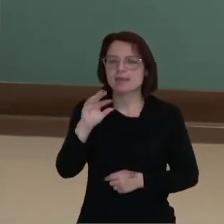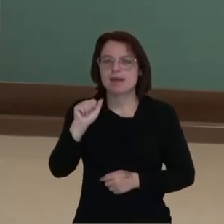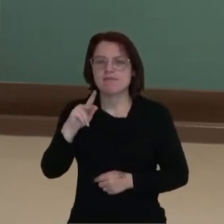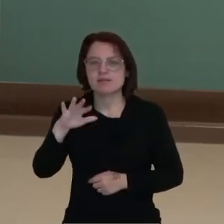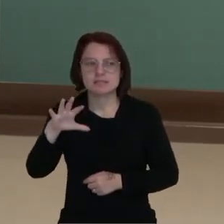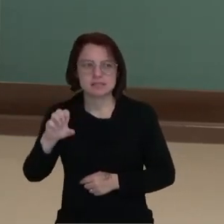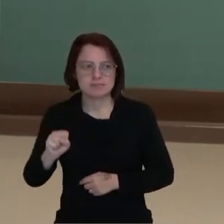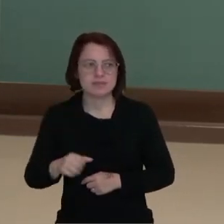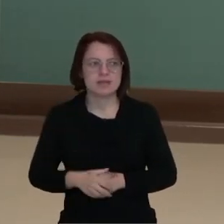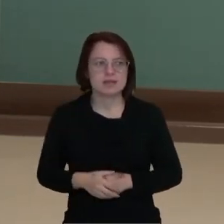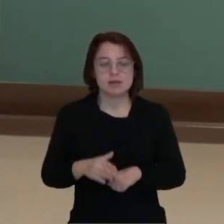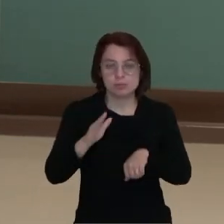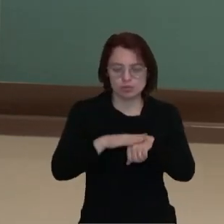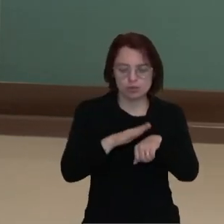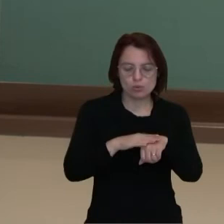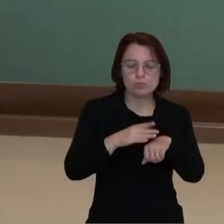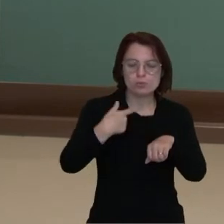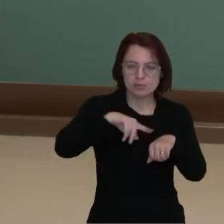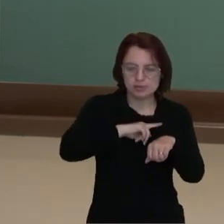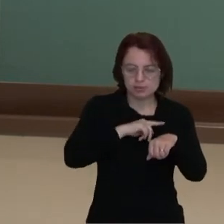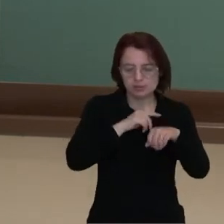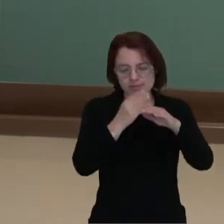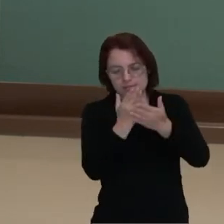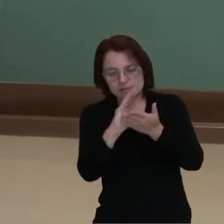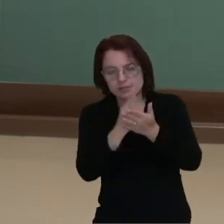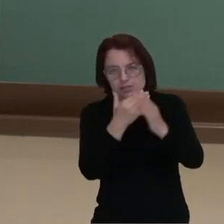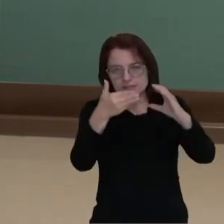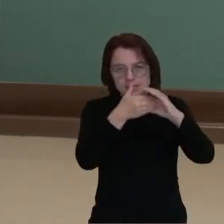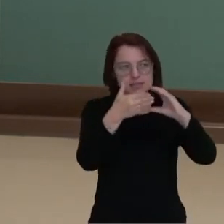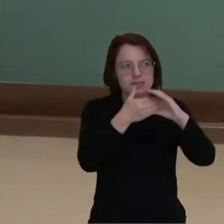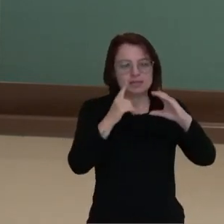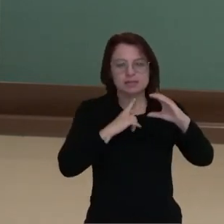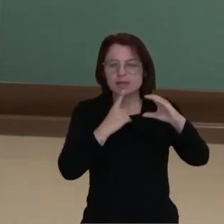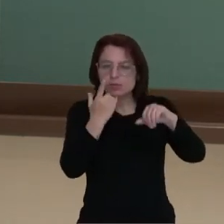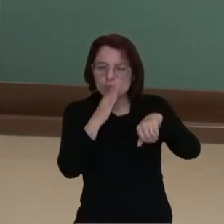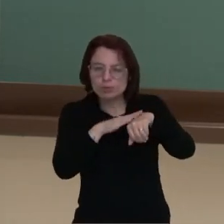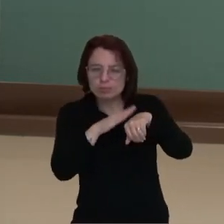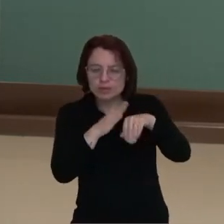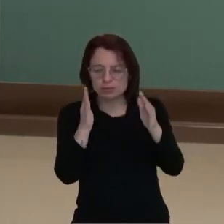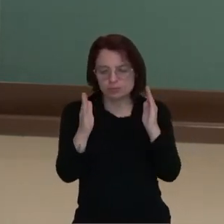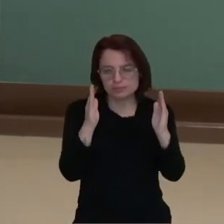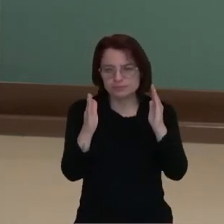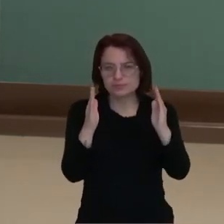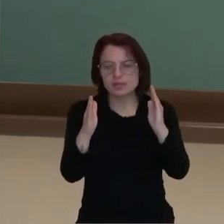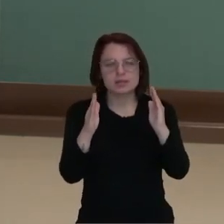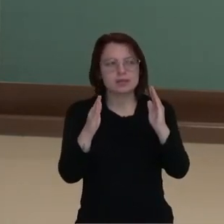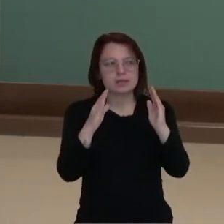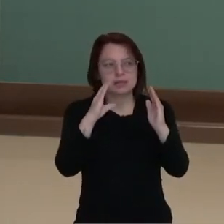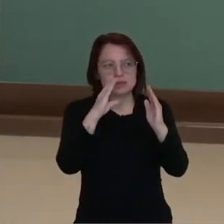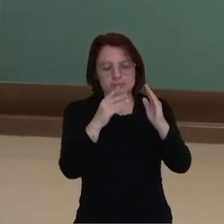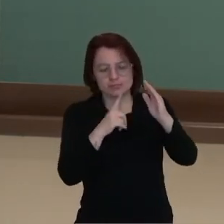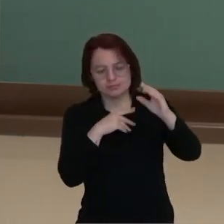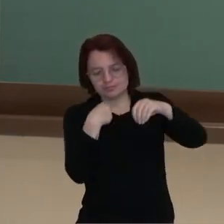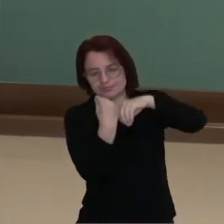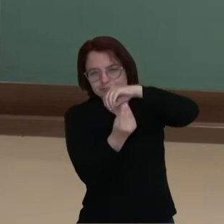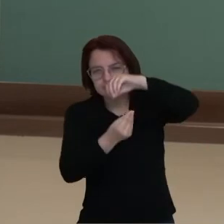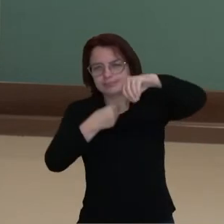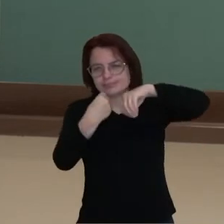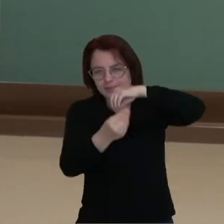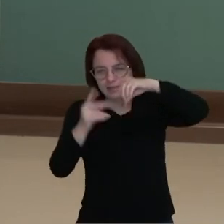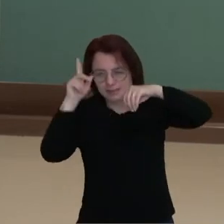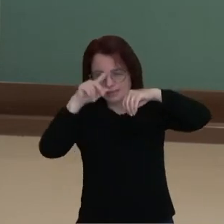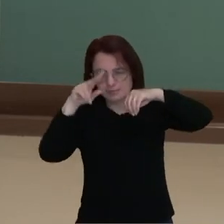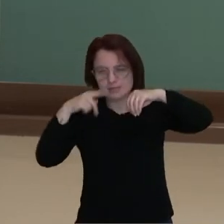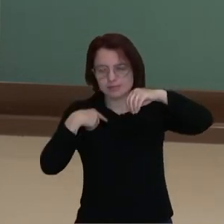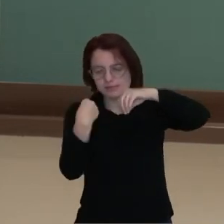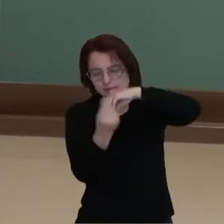Na hora da célula se dividir, tem uma fase da divisão que esses cromossomos eles vão se condensando. Lembra que eu falei que eles vão se